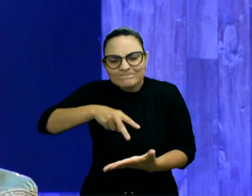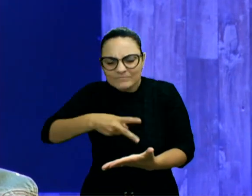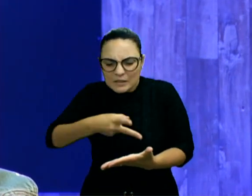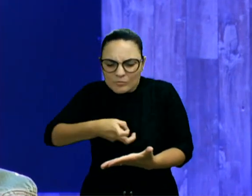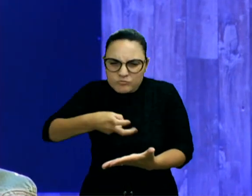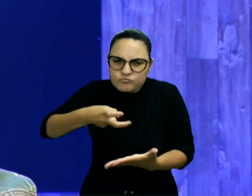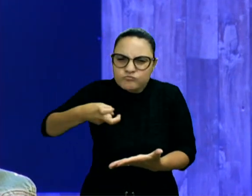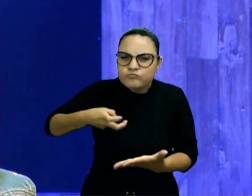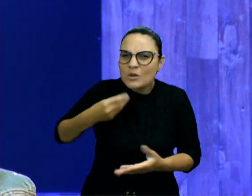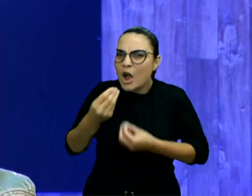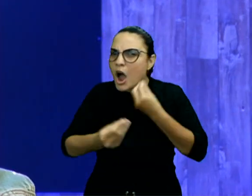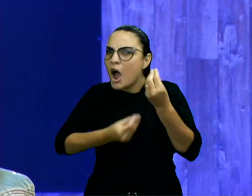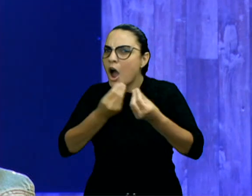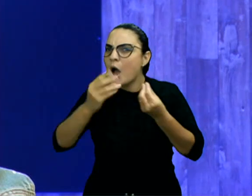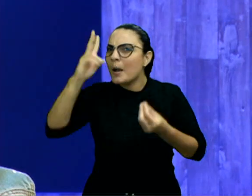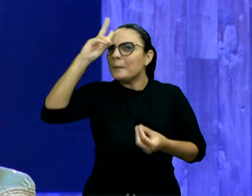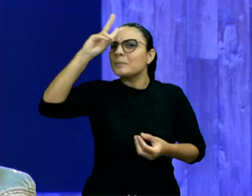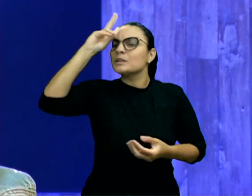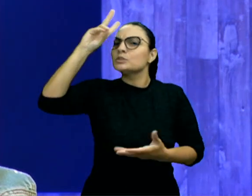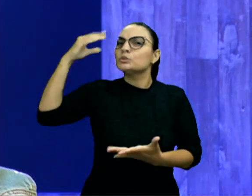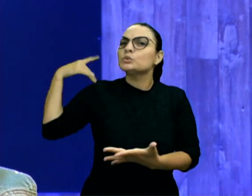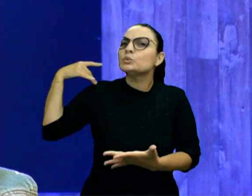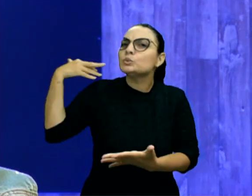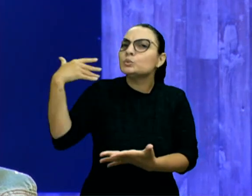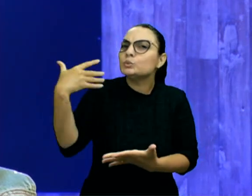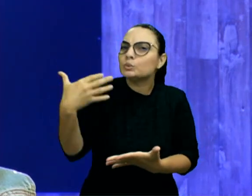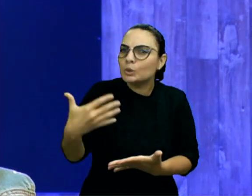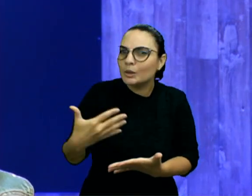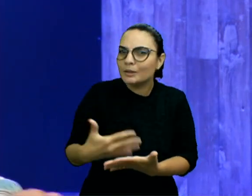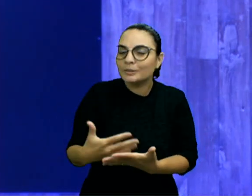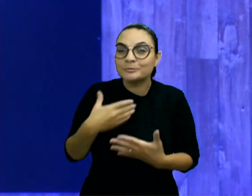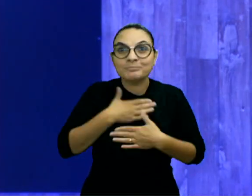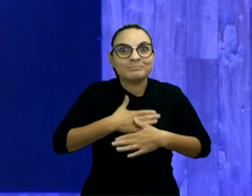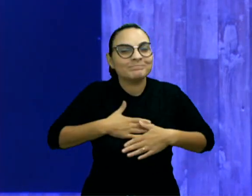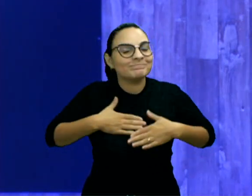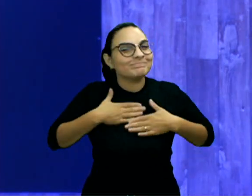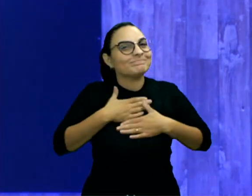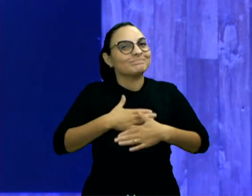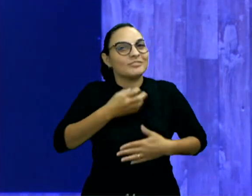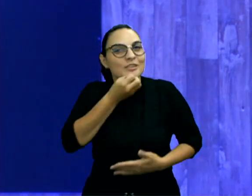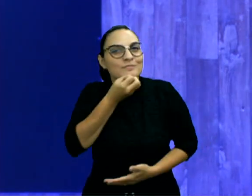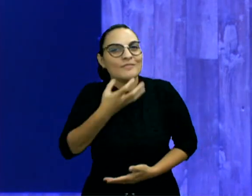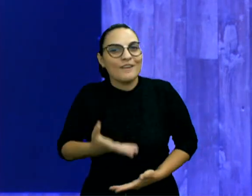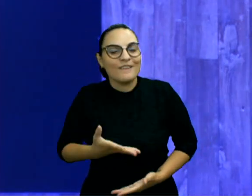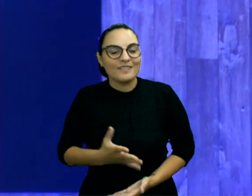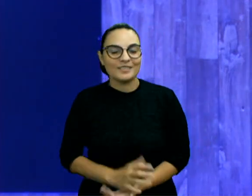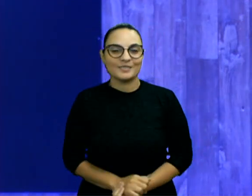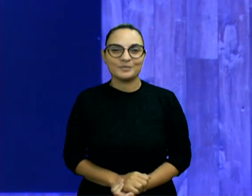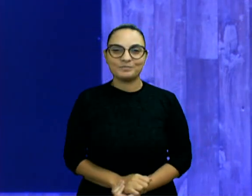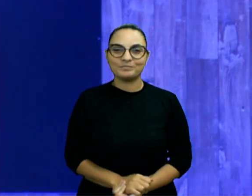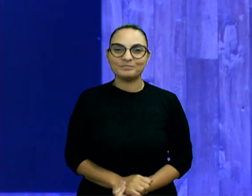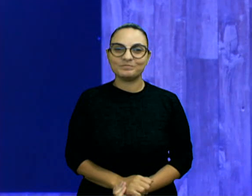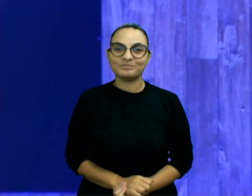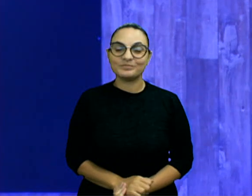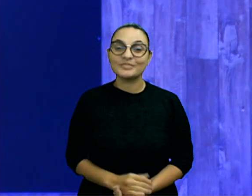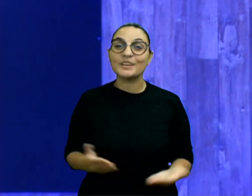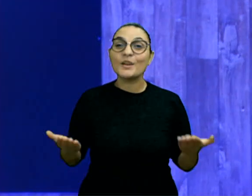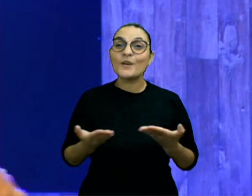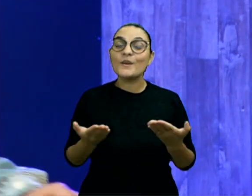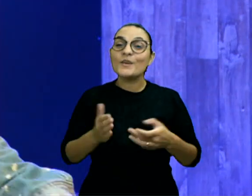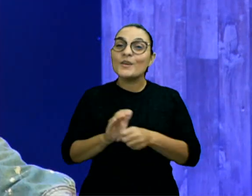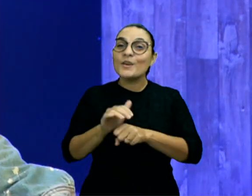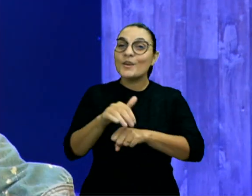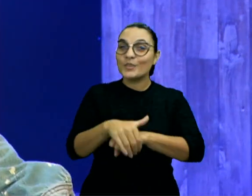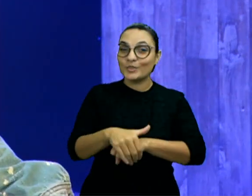esse acontecimento aqui desse personagem que eu gosto demais. Nós estamos nessa noite